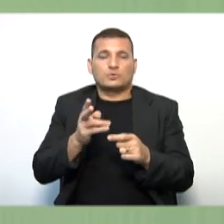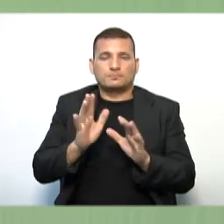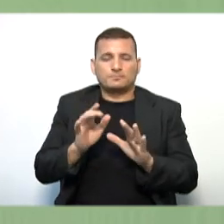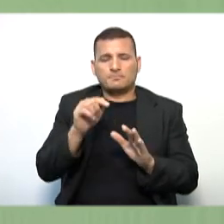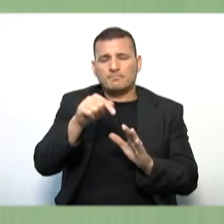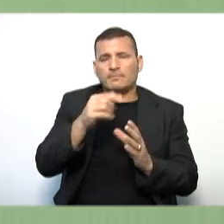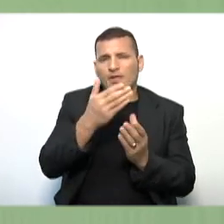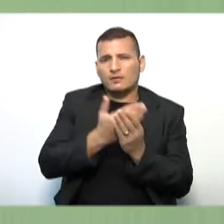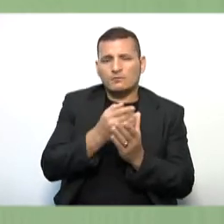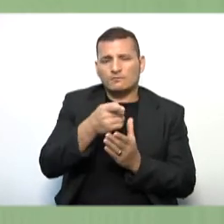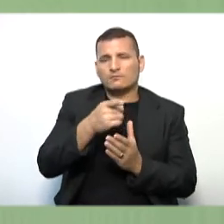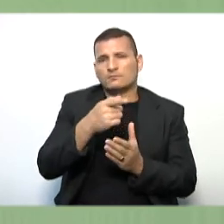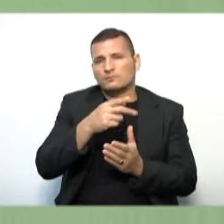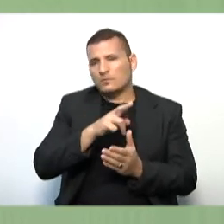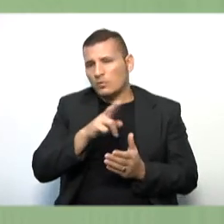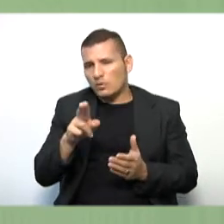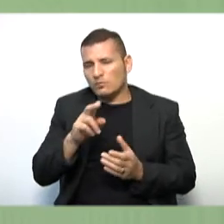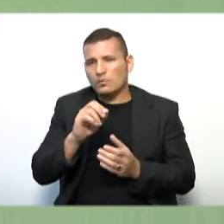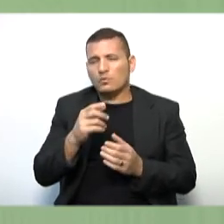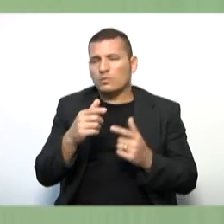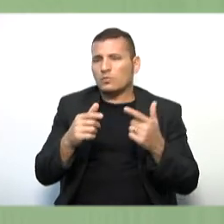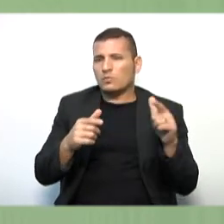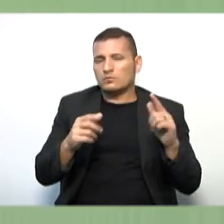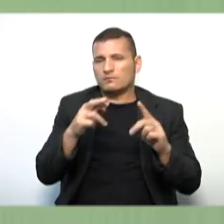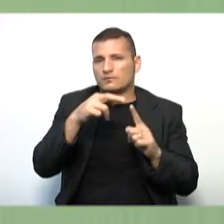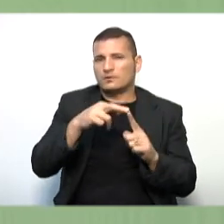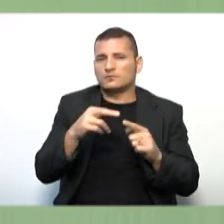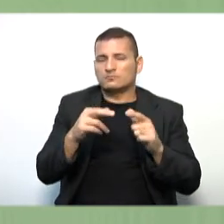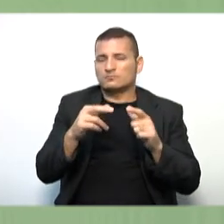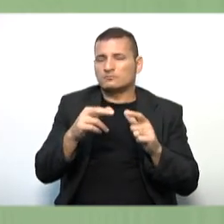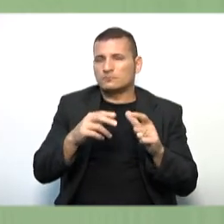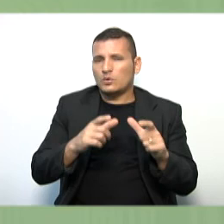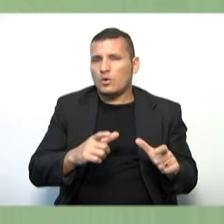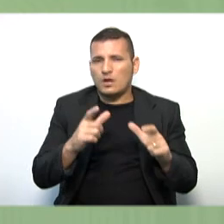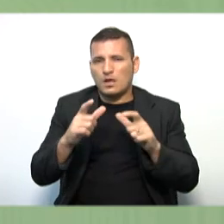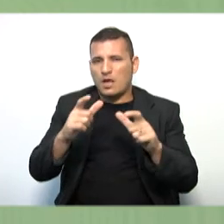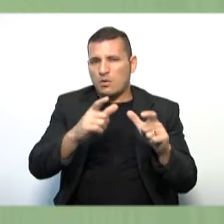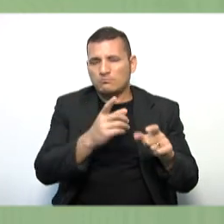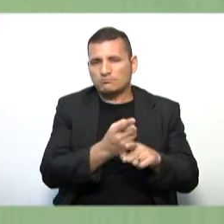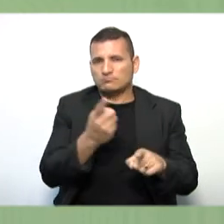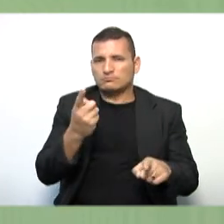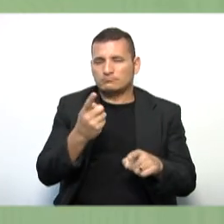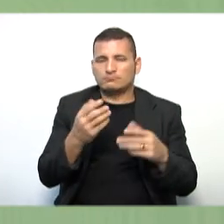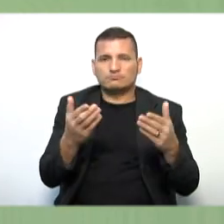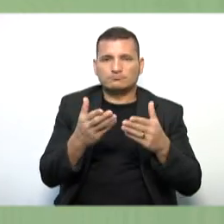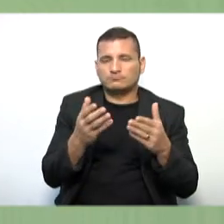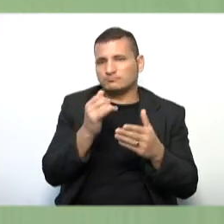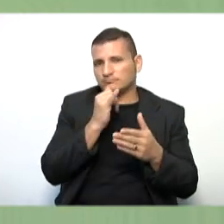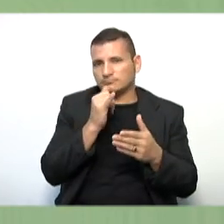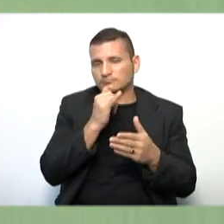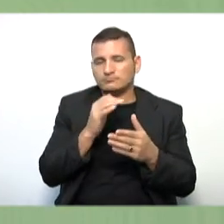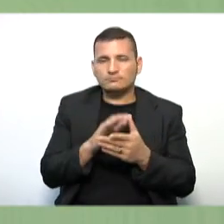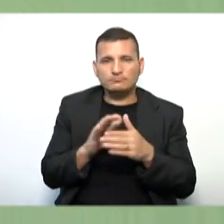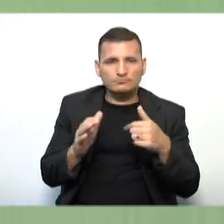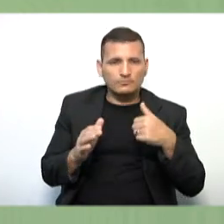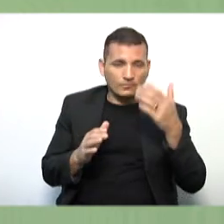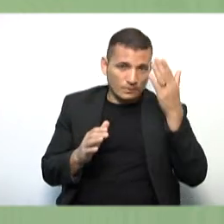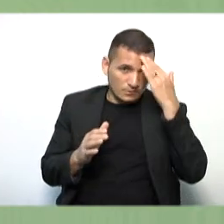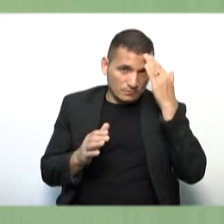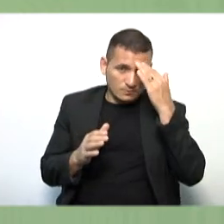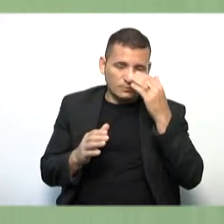alguma outra referência de localização. Hoje em dia a gente coloca lá quero saber o arquivo